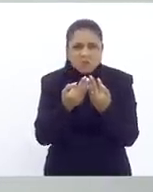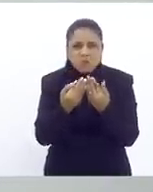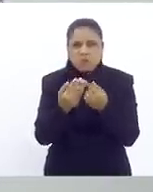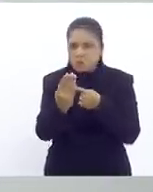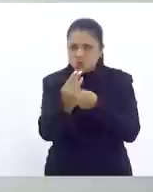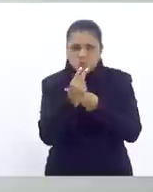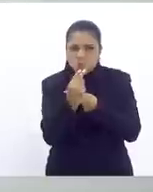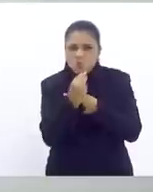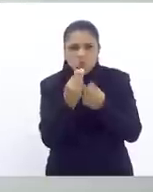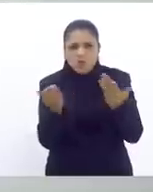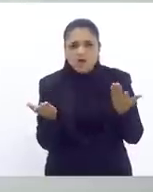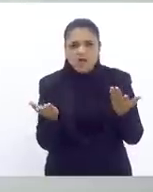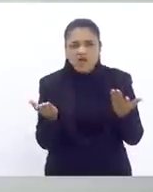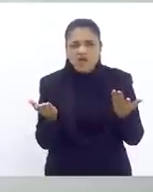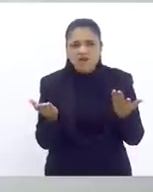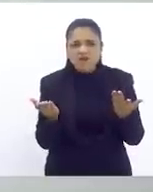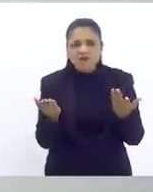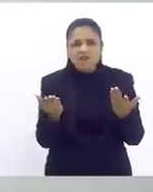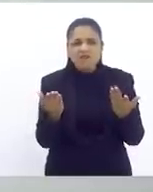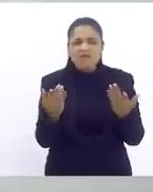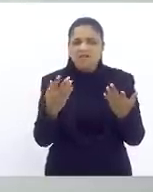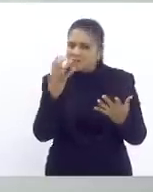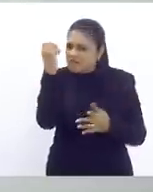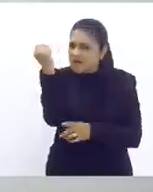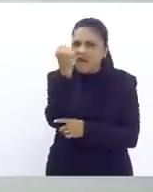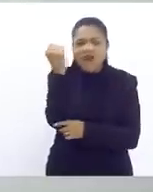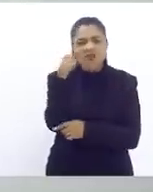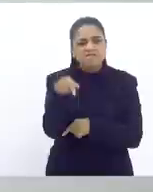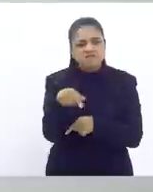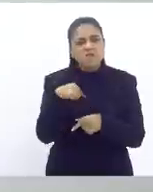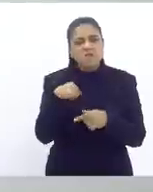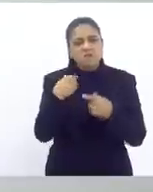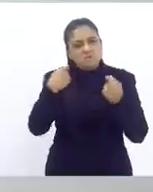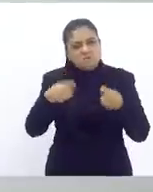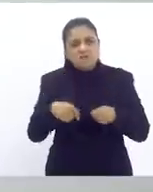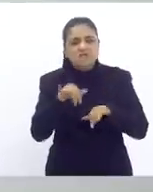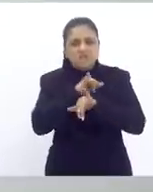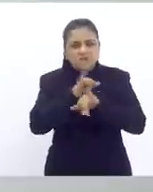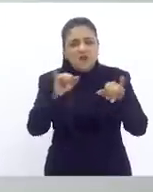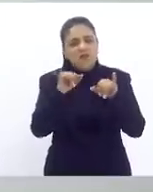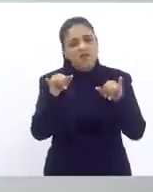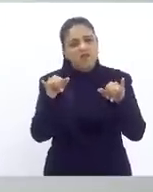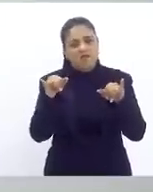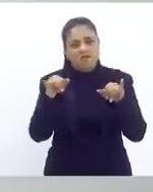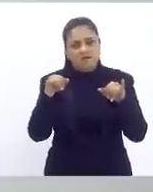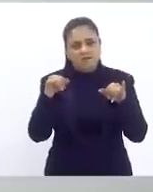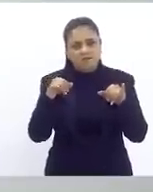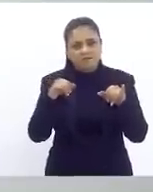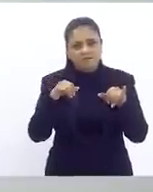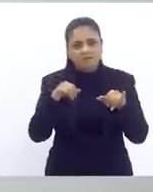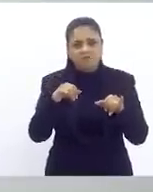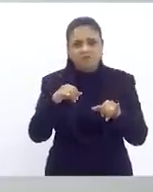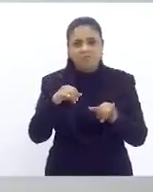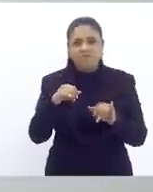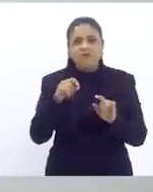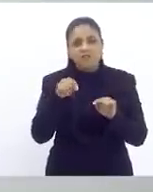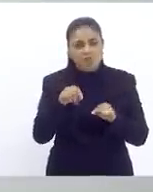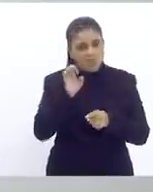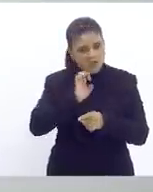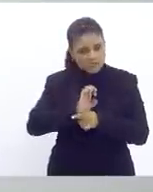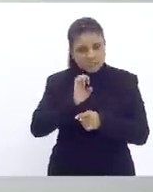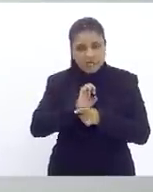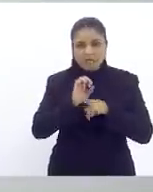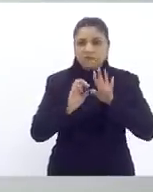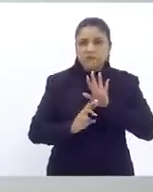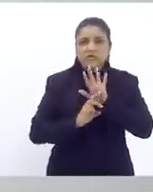e eu gostaria de só resgatar isso que apareceu em algumas falas mas dá destaque é isso a gente enquanto o estado o que que representa